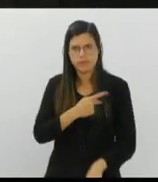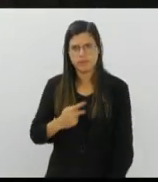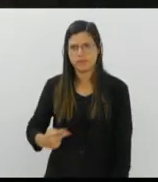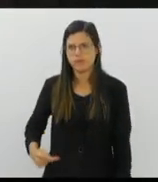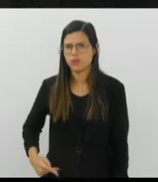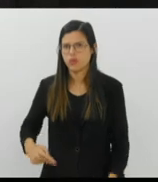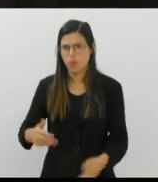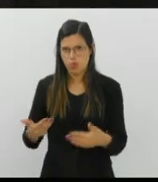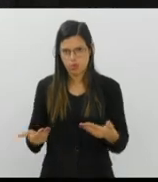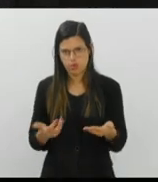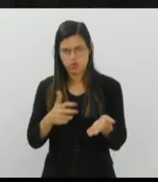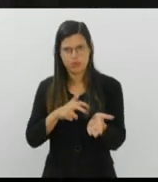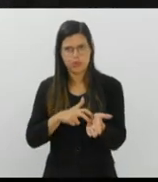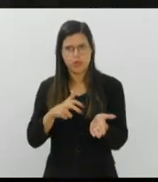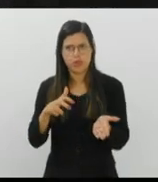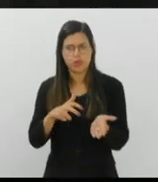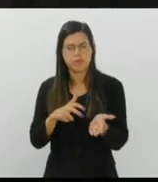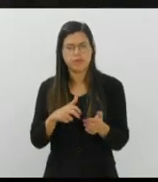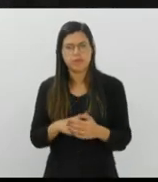manhã,